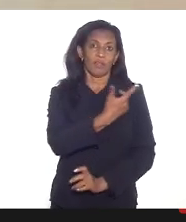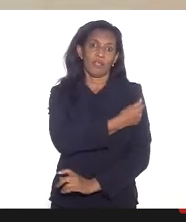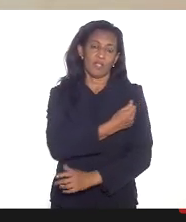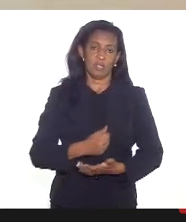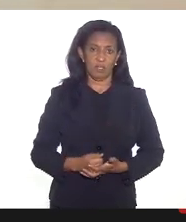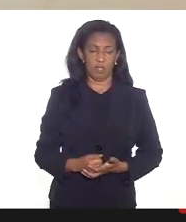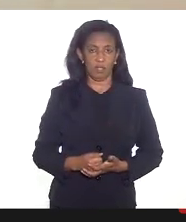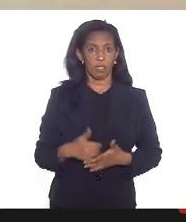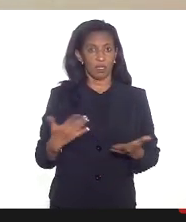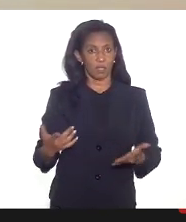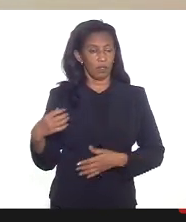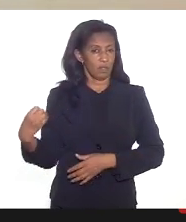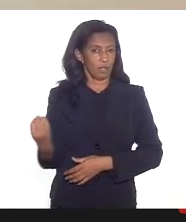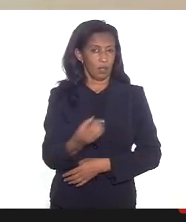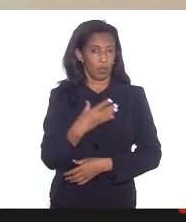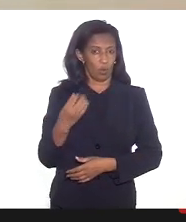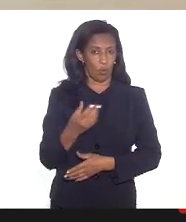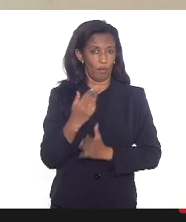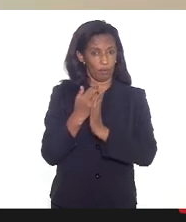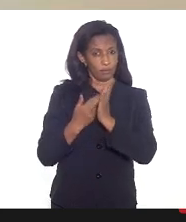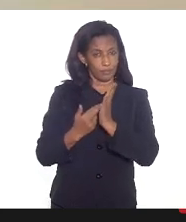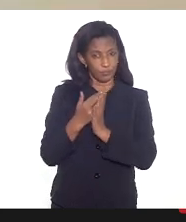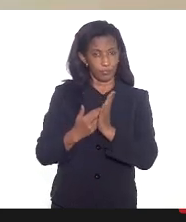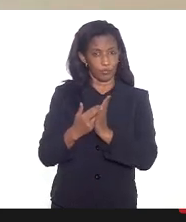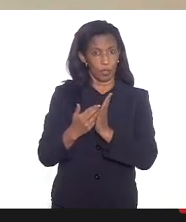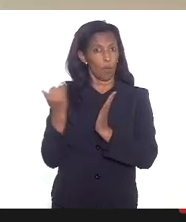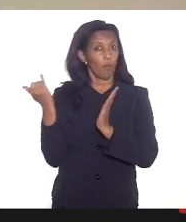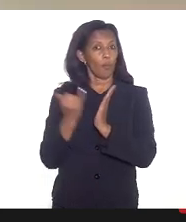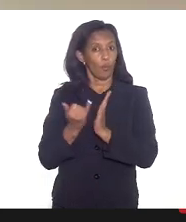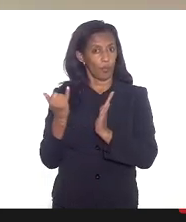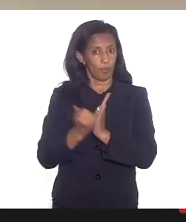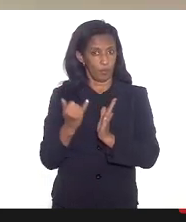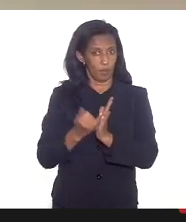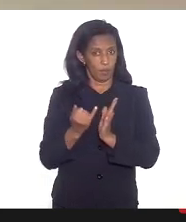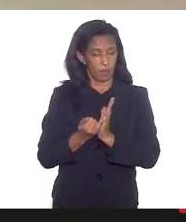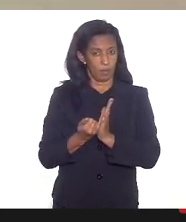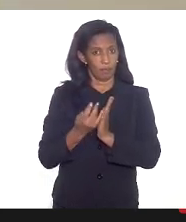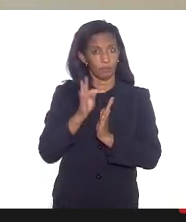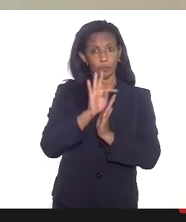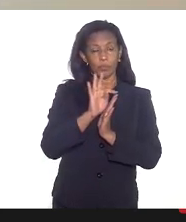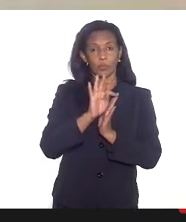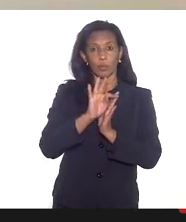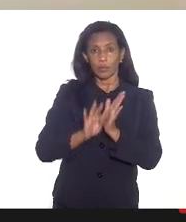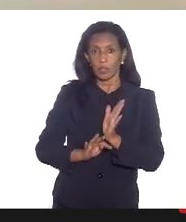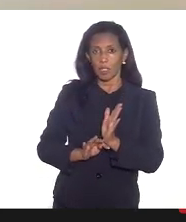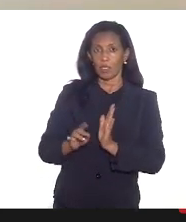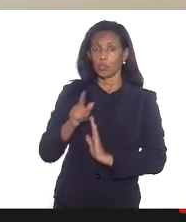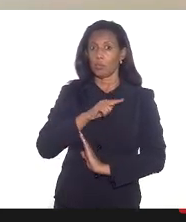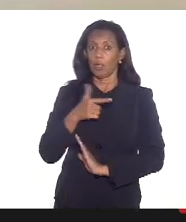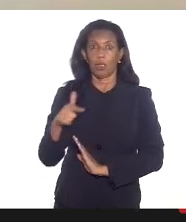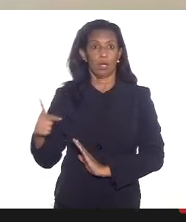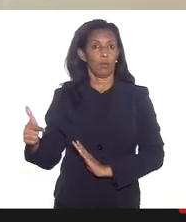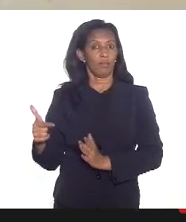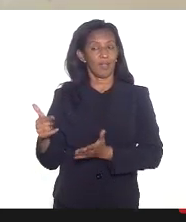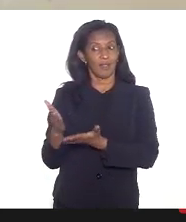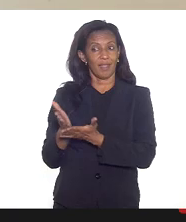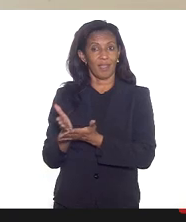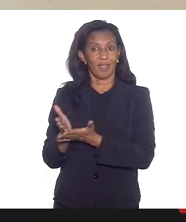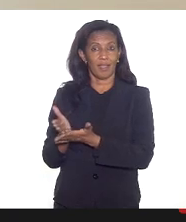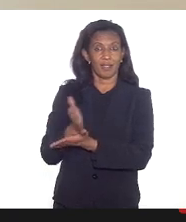vacina Então essa nova resolução que nós vamos publicar o novo texto ela não vai é ter essa